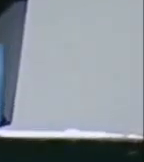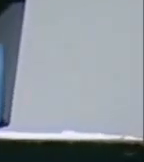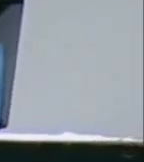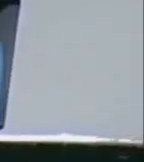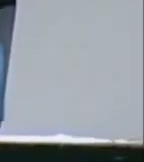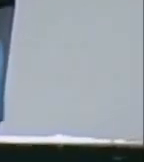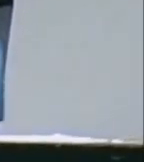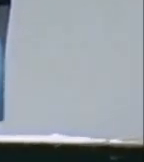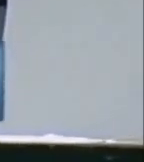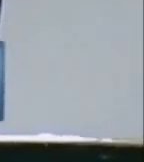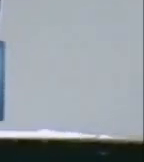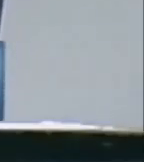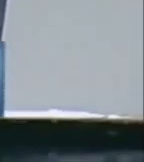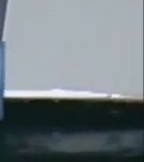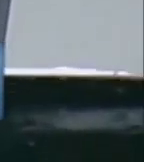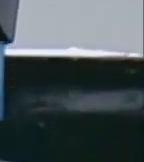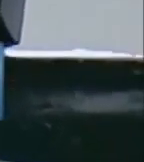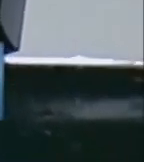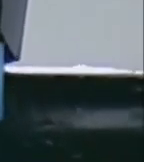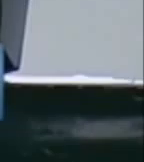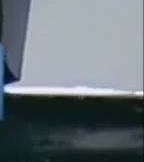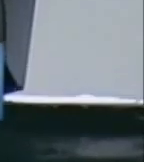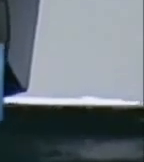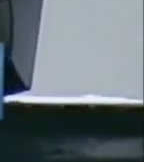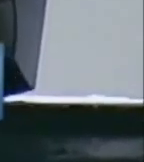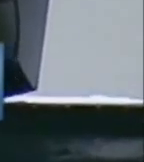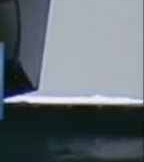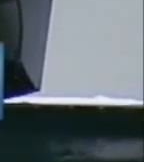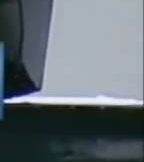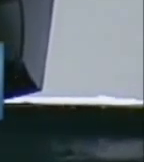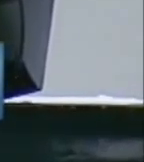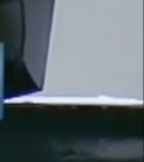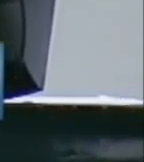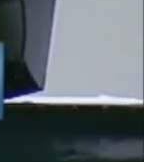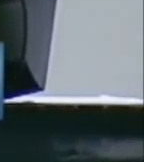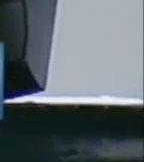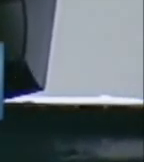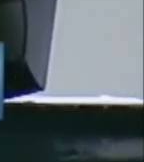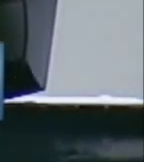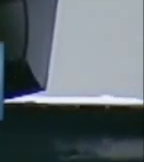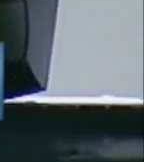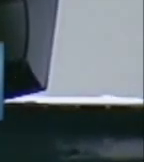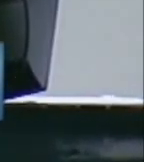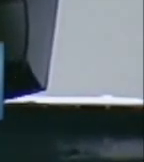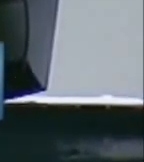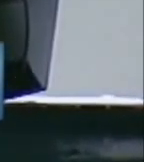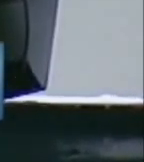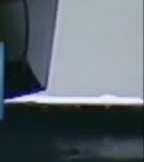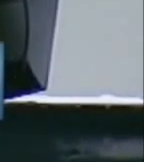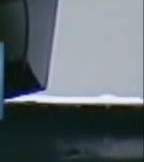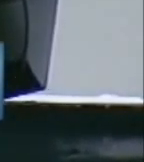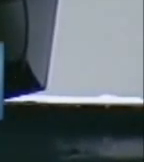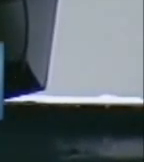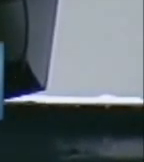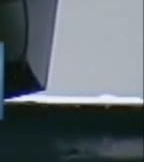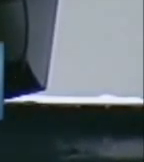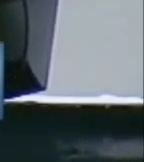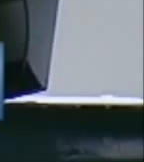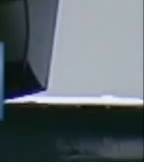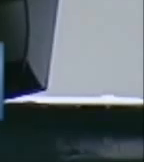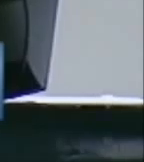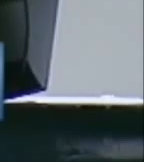divisão do tempo também doutores Carlos Jacó engenheiro de segurança do trabalho da ascana e Rodrigo